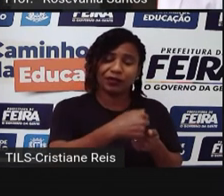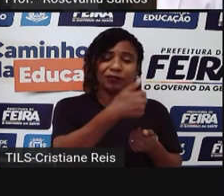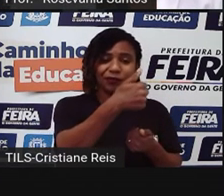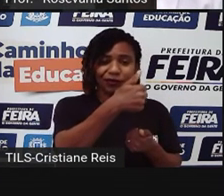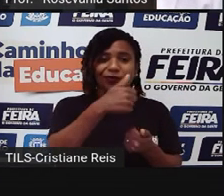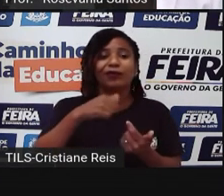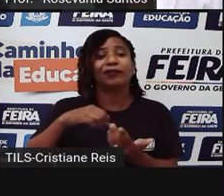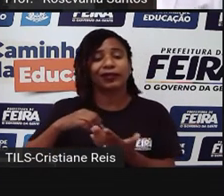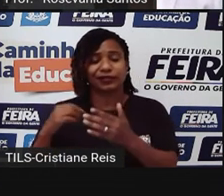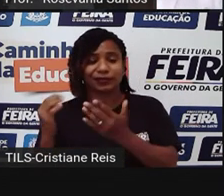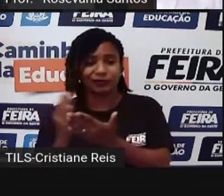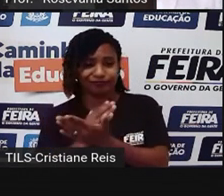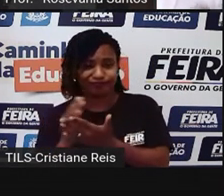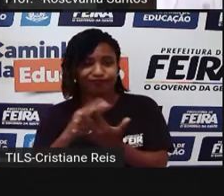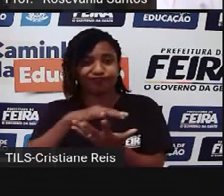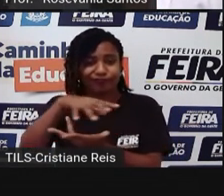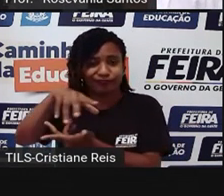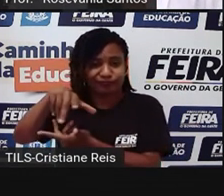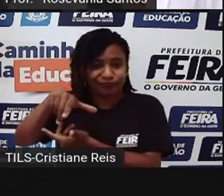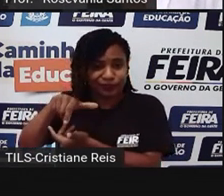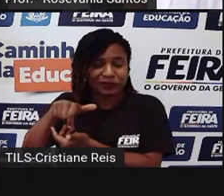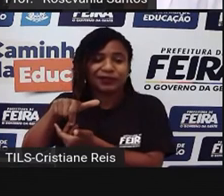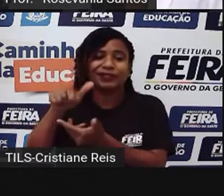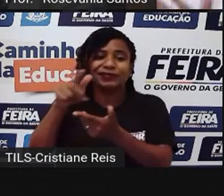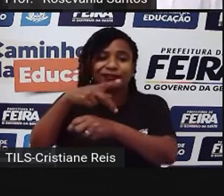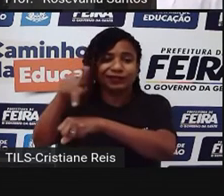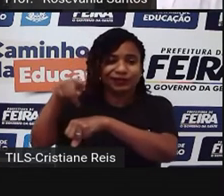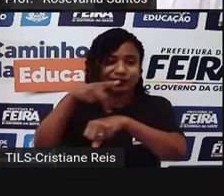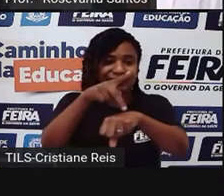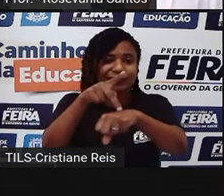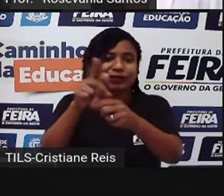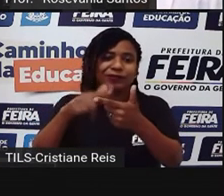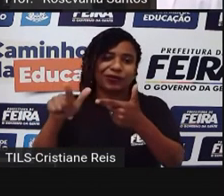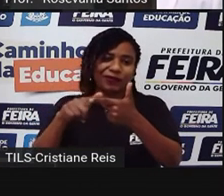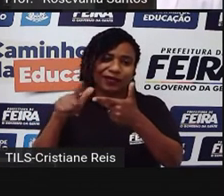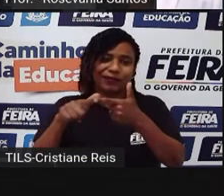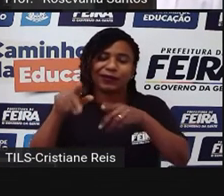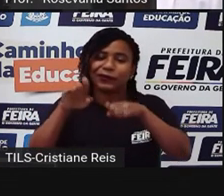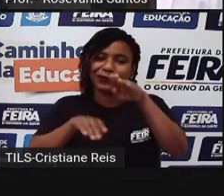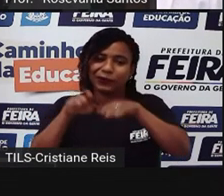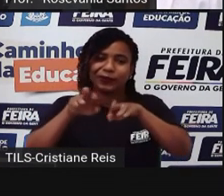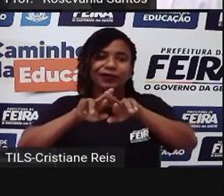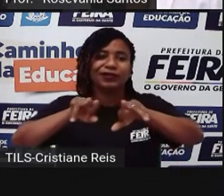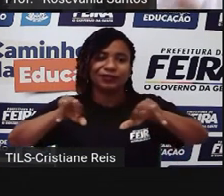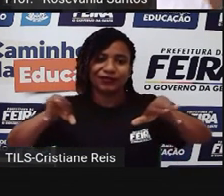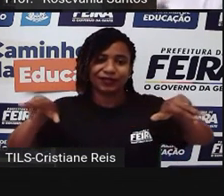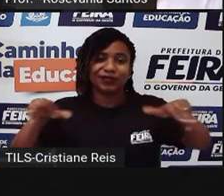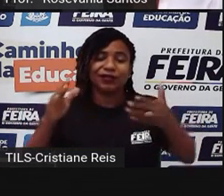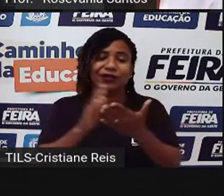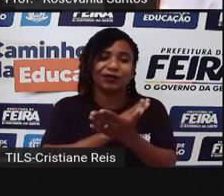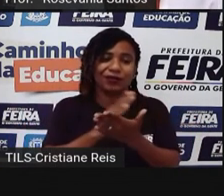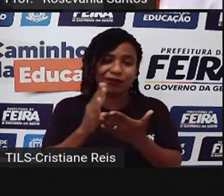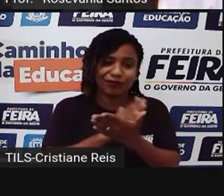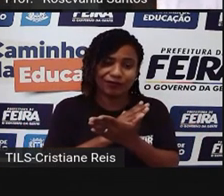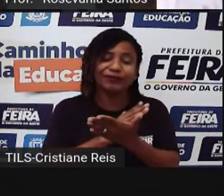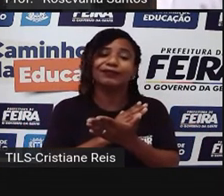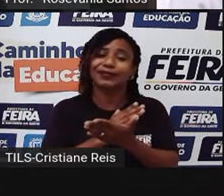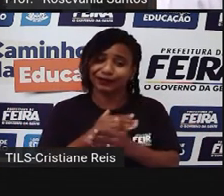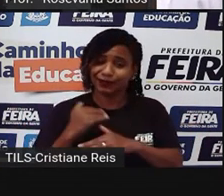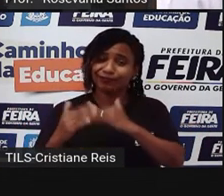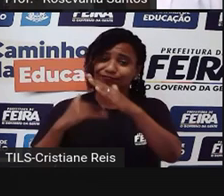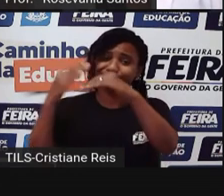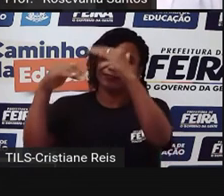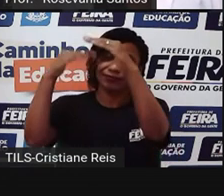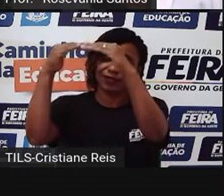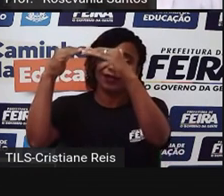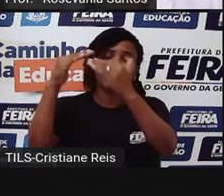as desigualdades que os países e as pessoas enfrentam para viver nesse mundo global. Aí, algumas pessoas entram pela porta da frente e